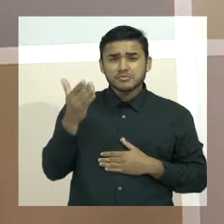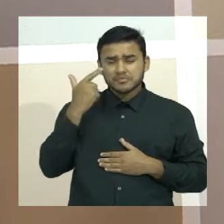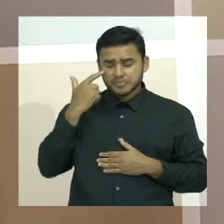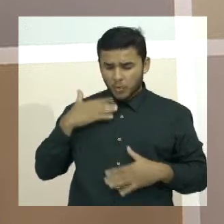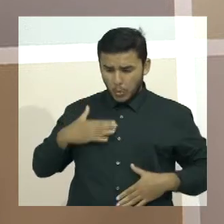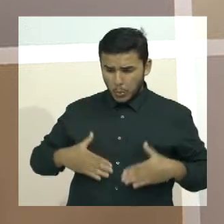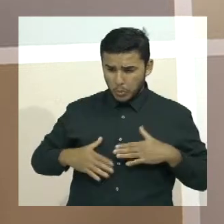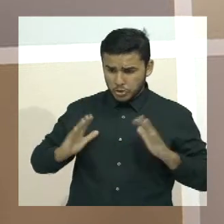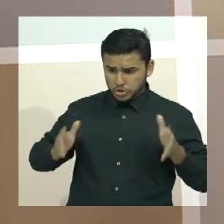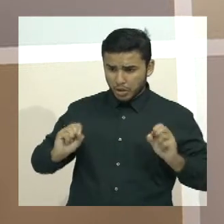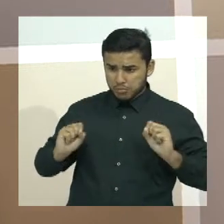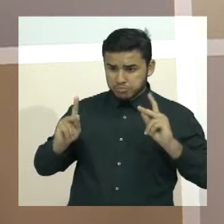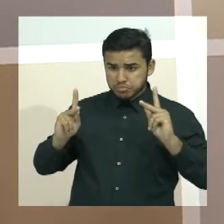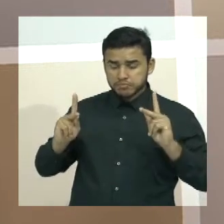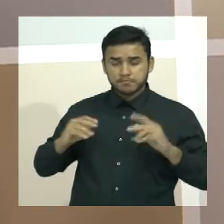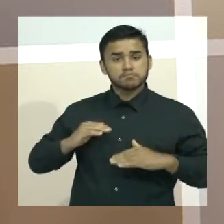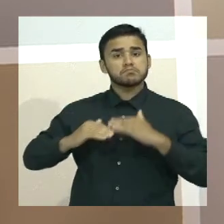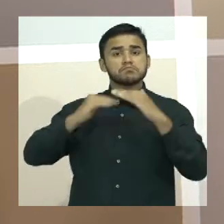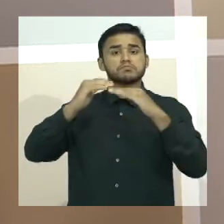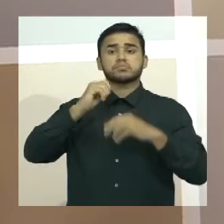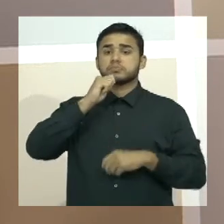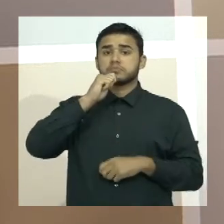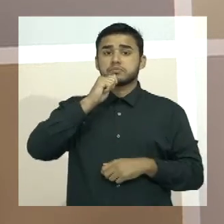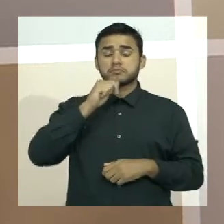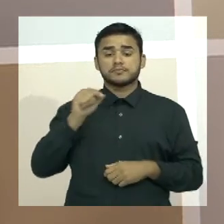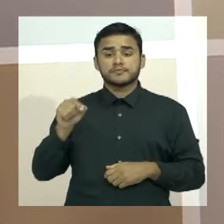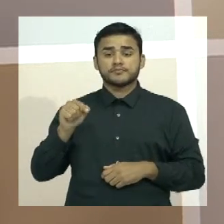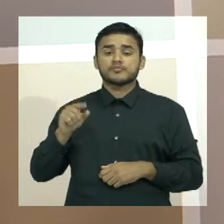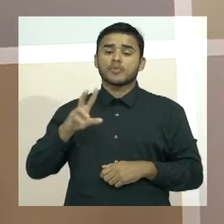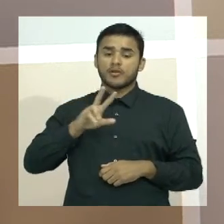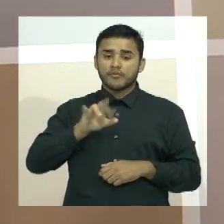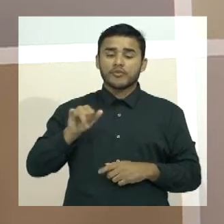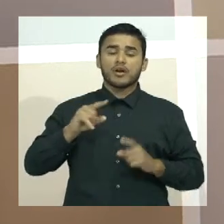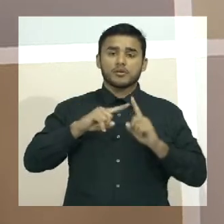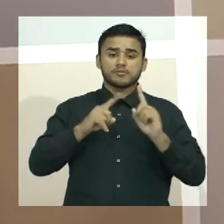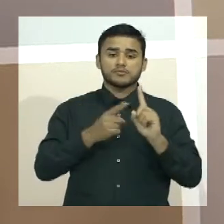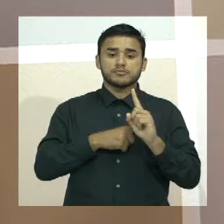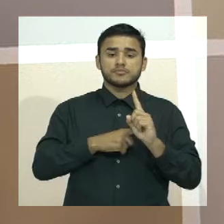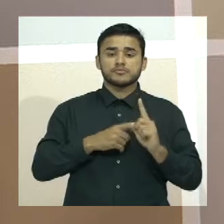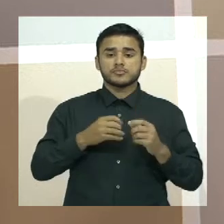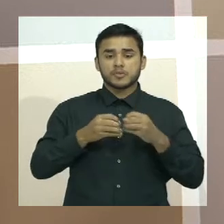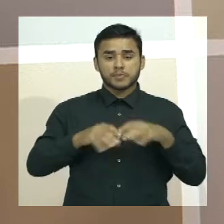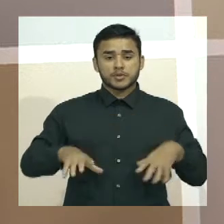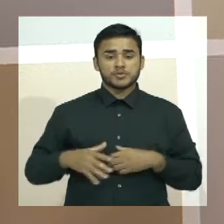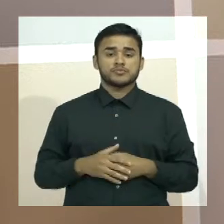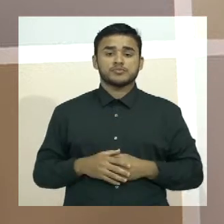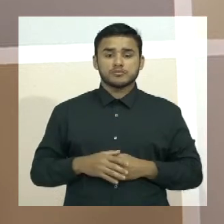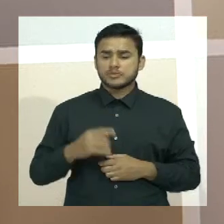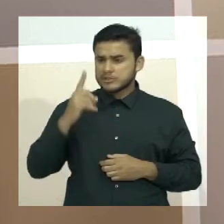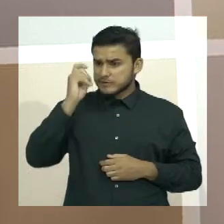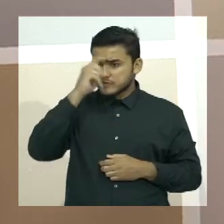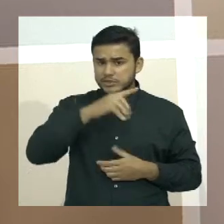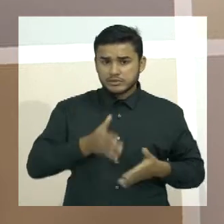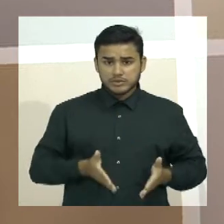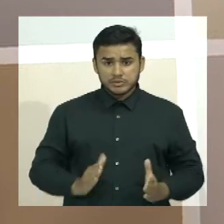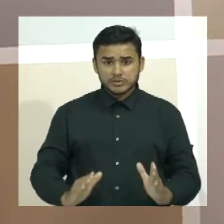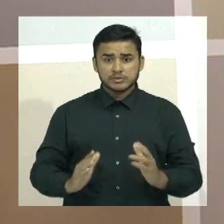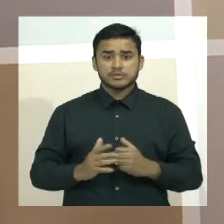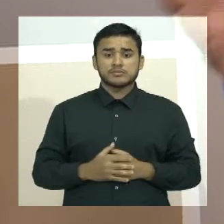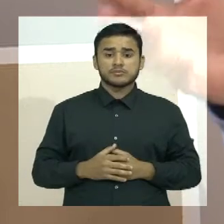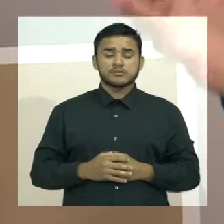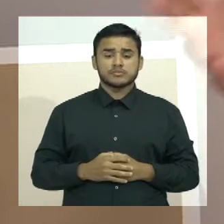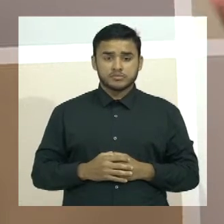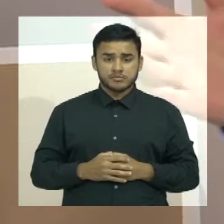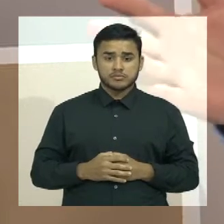100% preparado. Então, infelizmente, essas gestações vão complicar mais. Ela vai complicar mais o trabalho de parto, vai ter mais